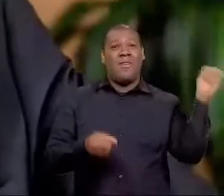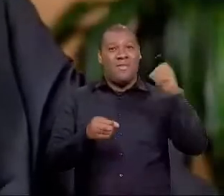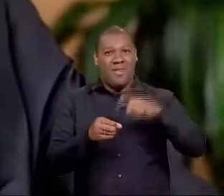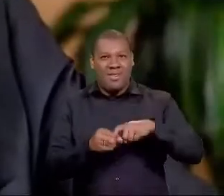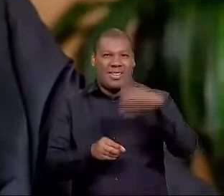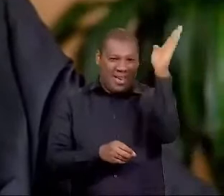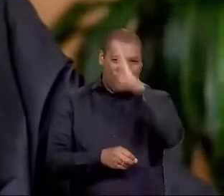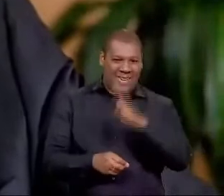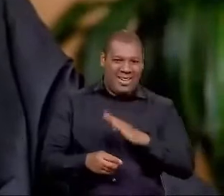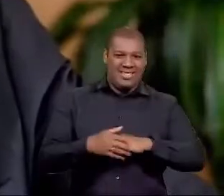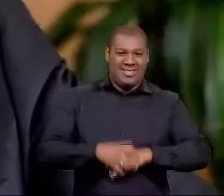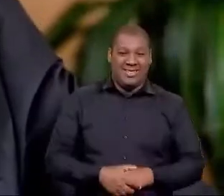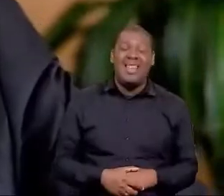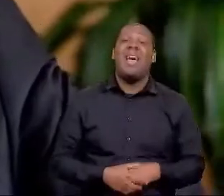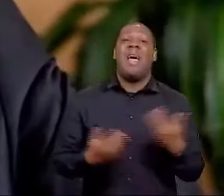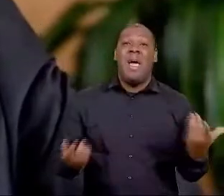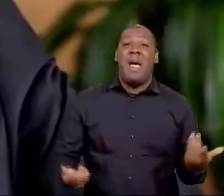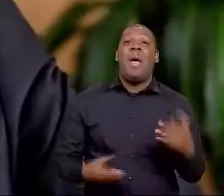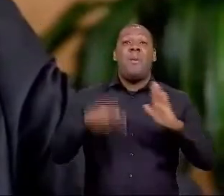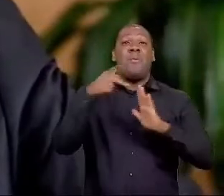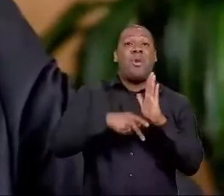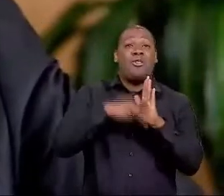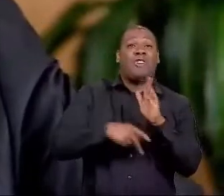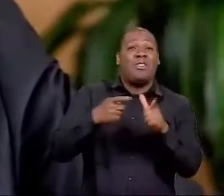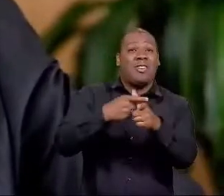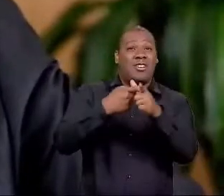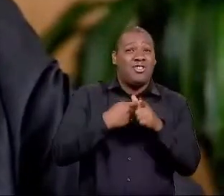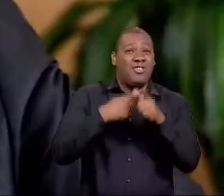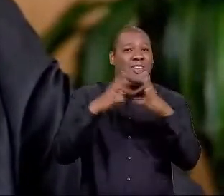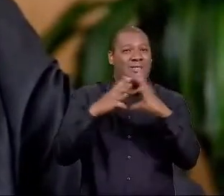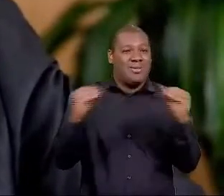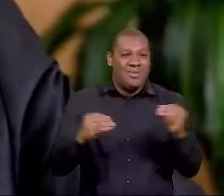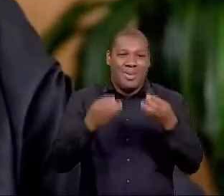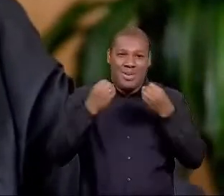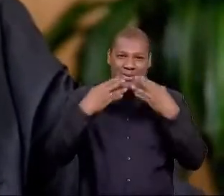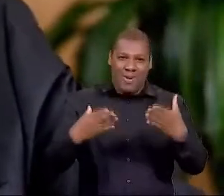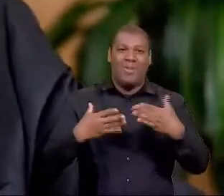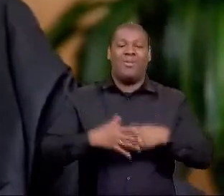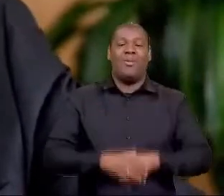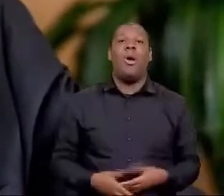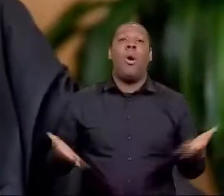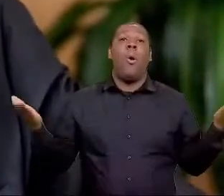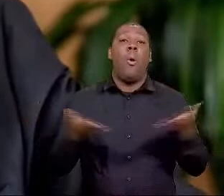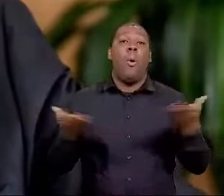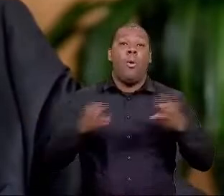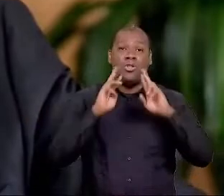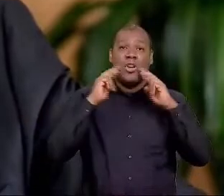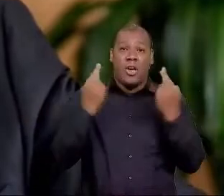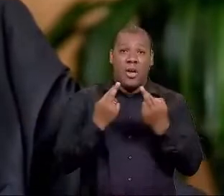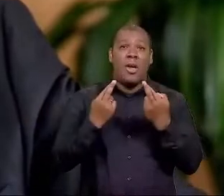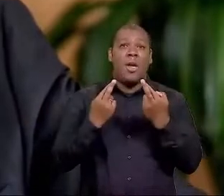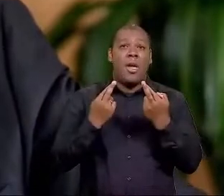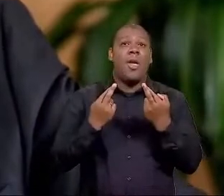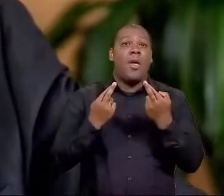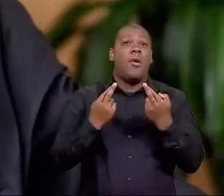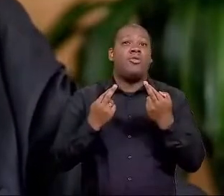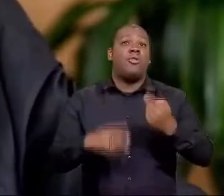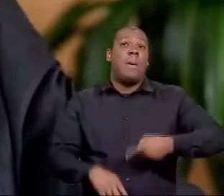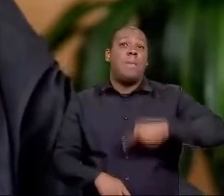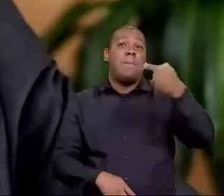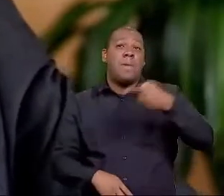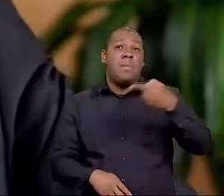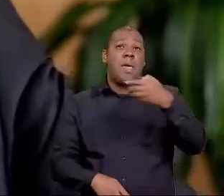Eu ainda tenho que ter uma reunião hoje à tarde com a primeira-ministra da Dinamarca, eu vou ter que ter uma reunião ainda com o chanceler